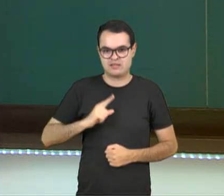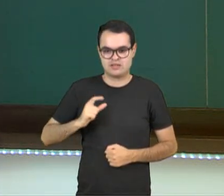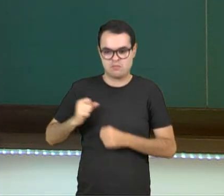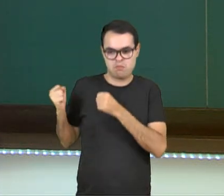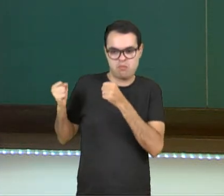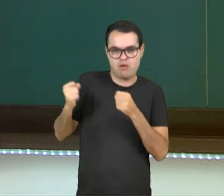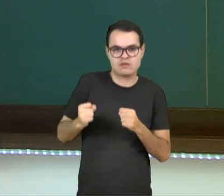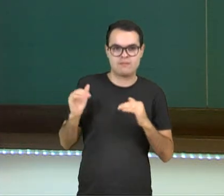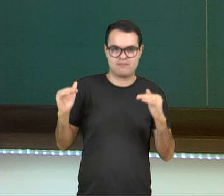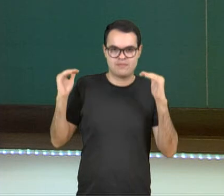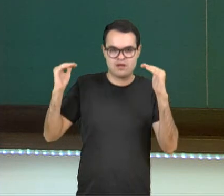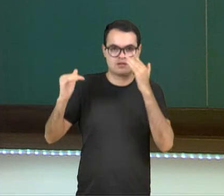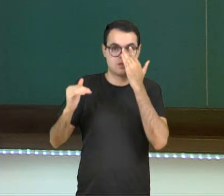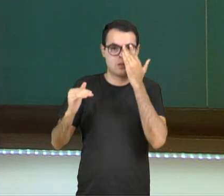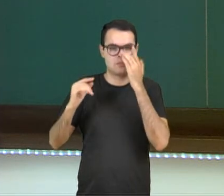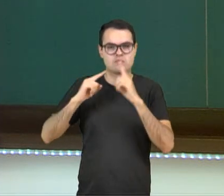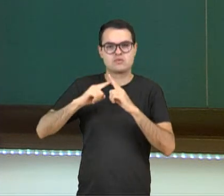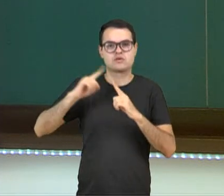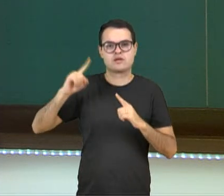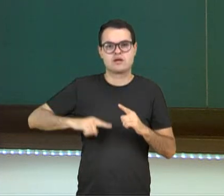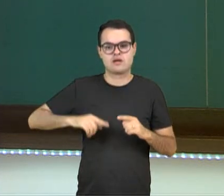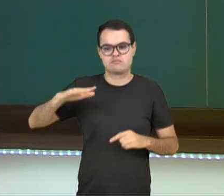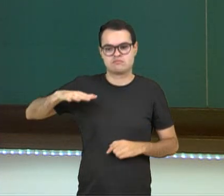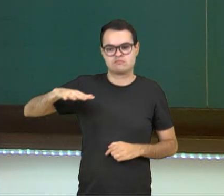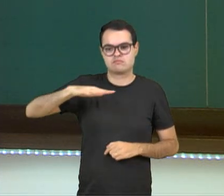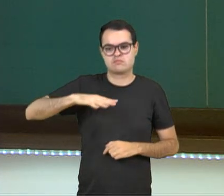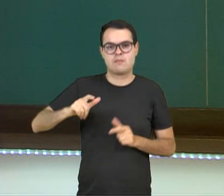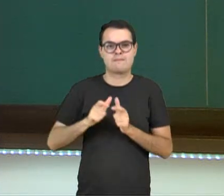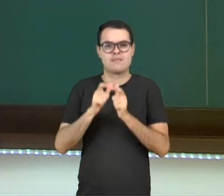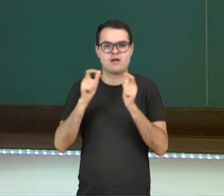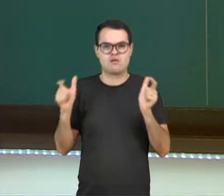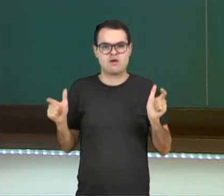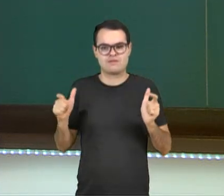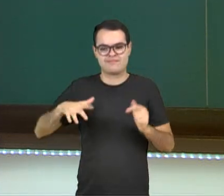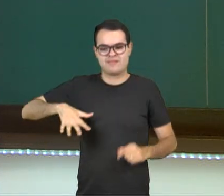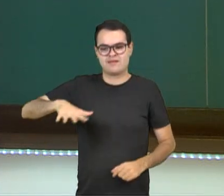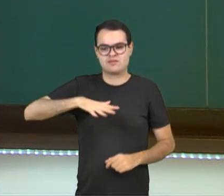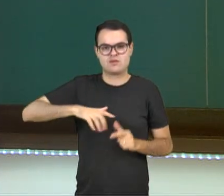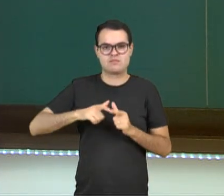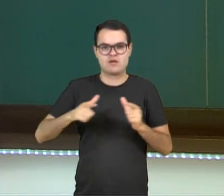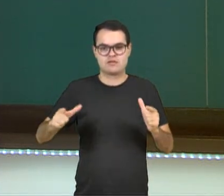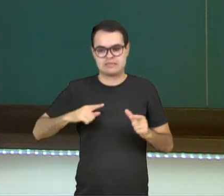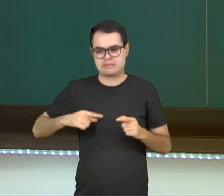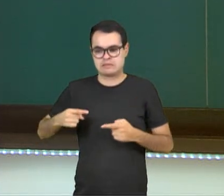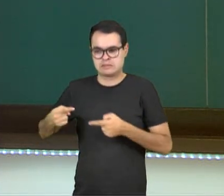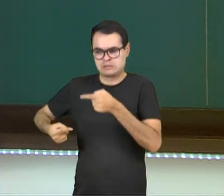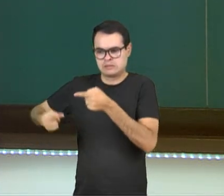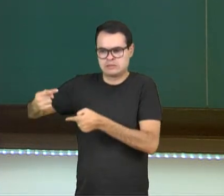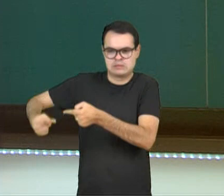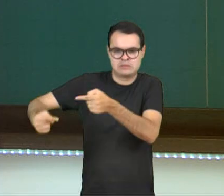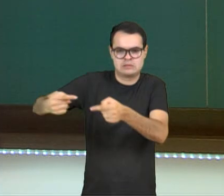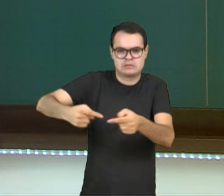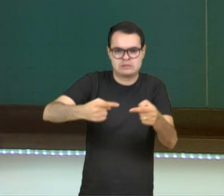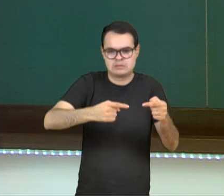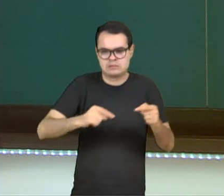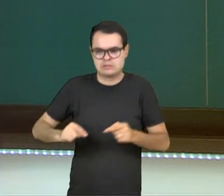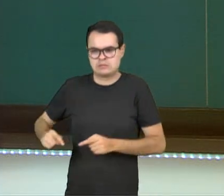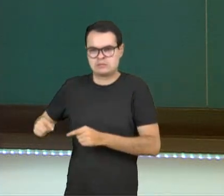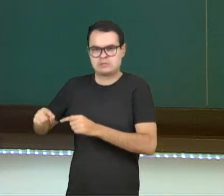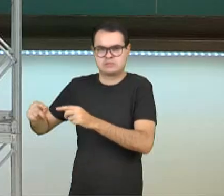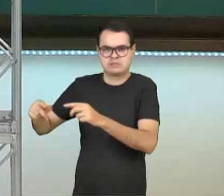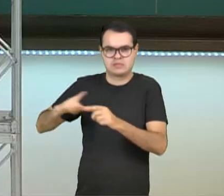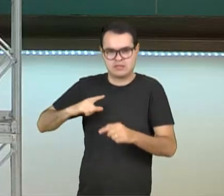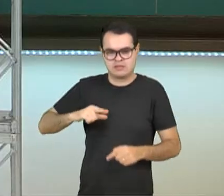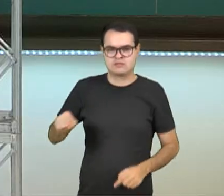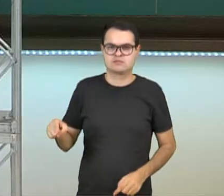vamos dizer, por ter a maior parte territorial. E aí, conflitos começam a existir ali. É